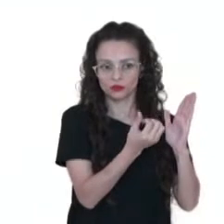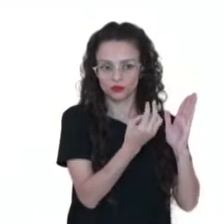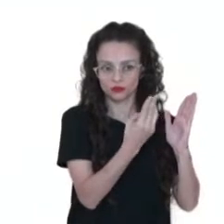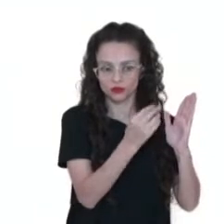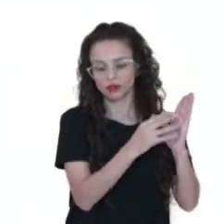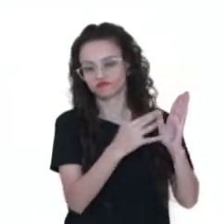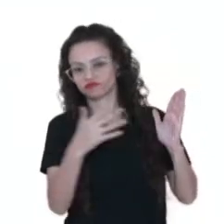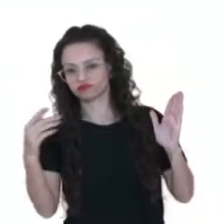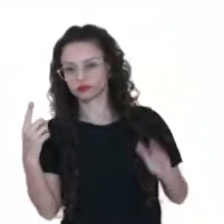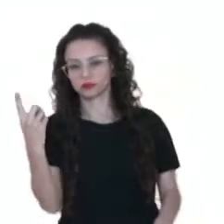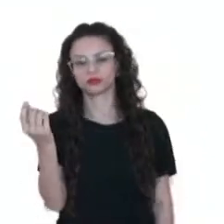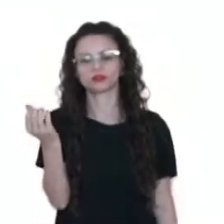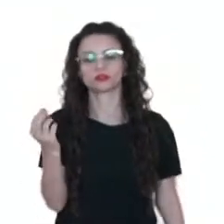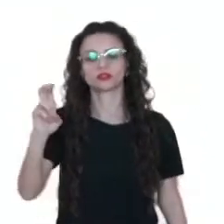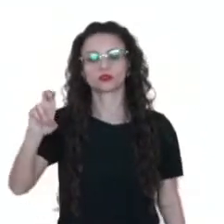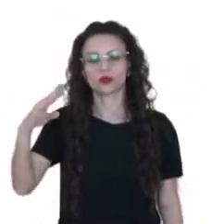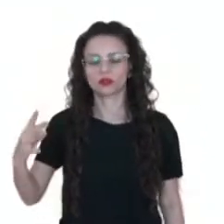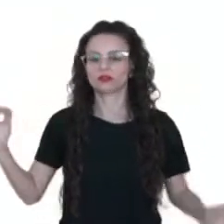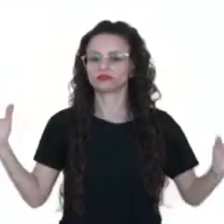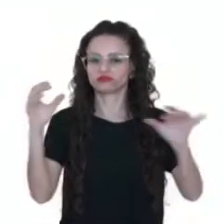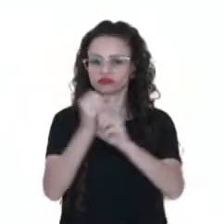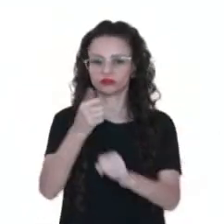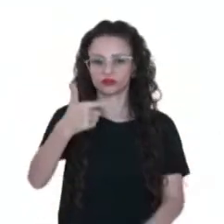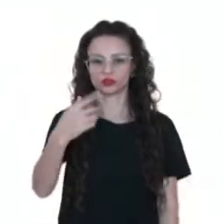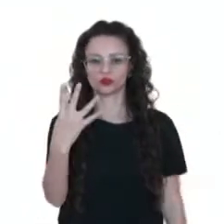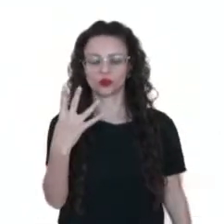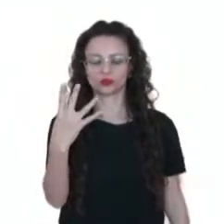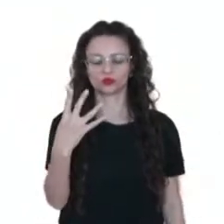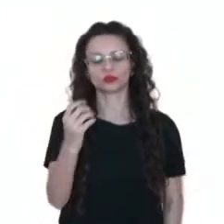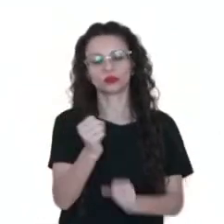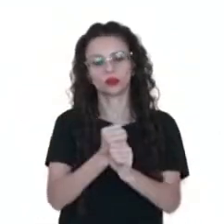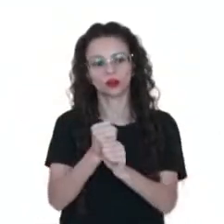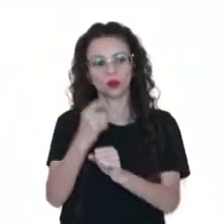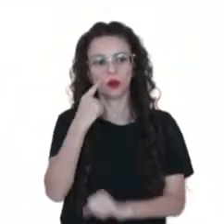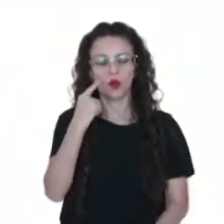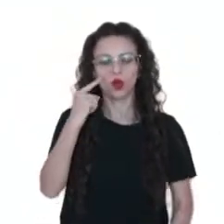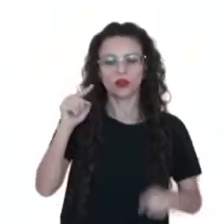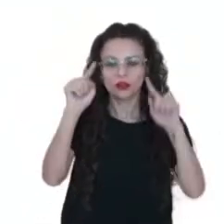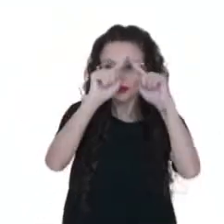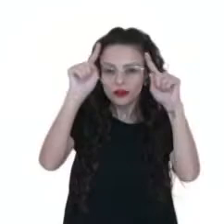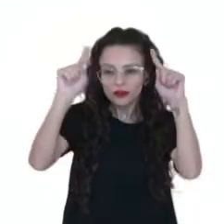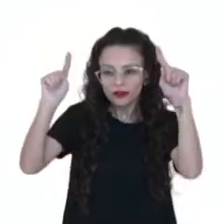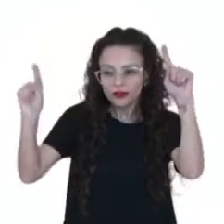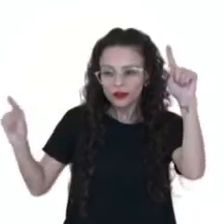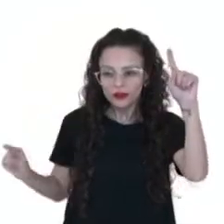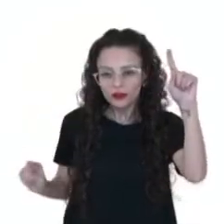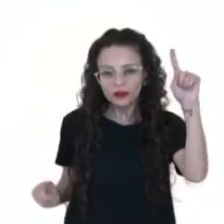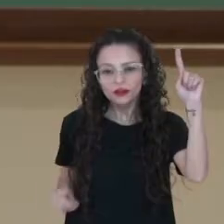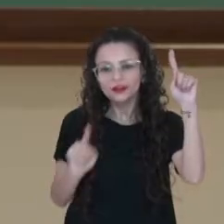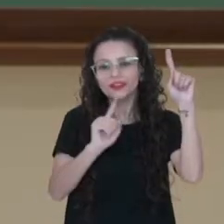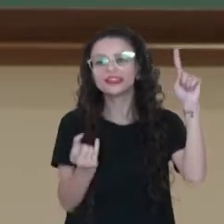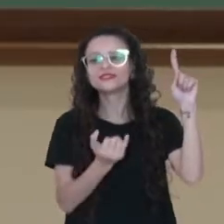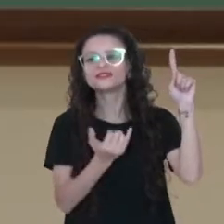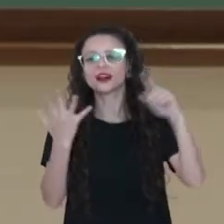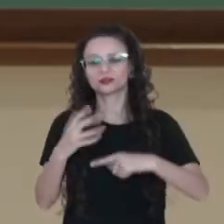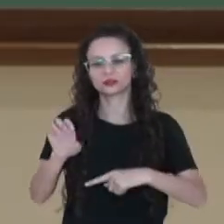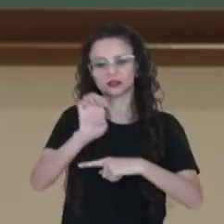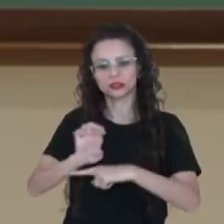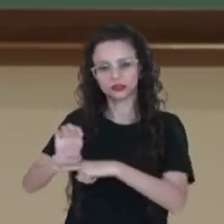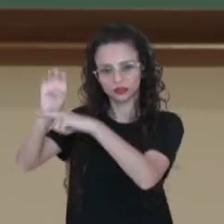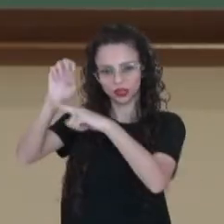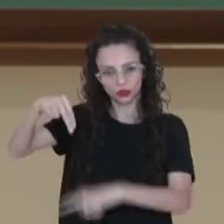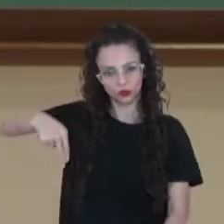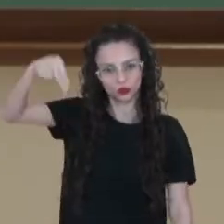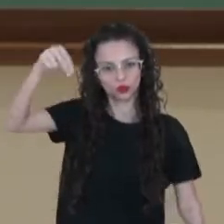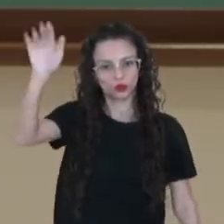1654. 24 anos. Nós temos aqui um mapa, né, que mostra que pega vários, hoje, né, parte de vários estados do